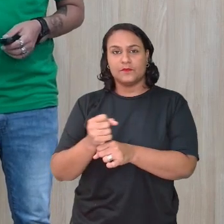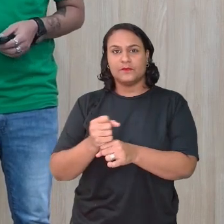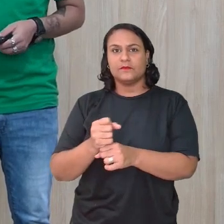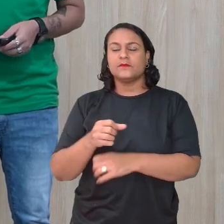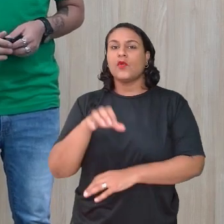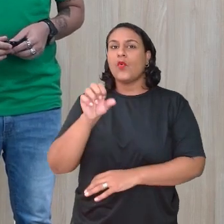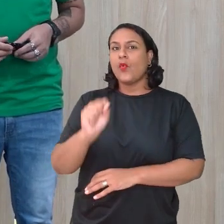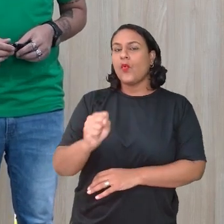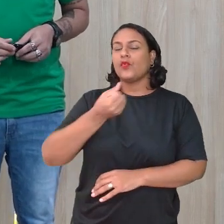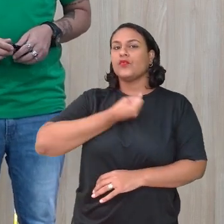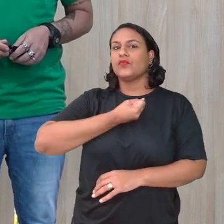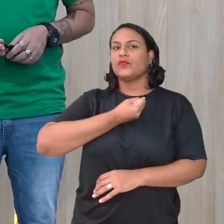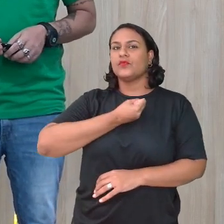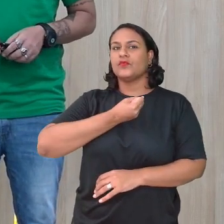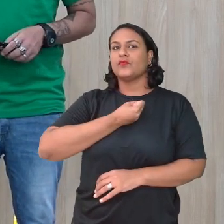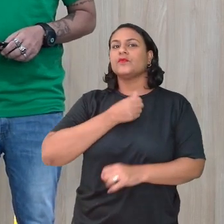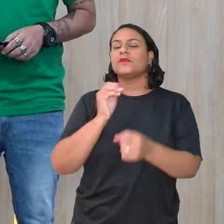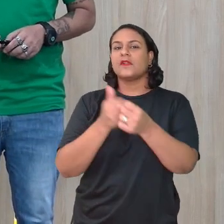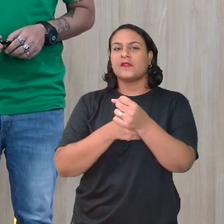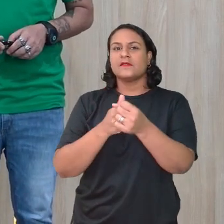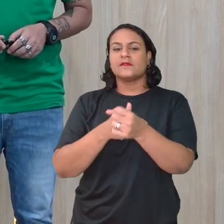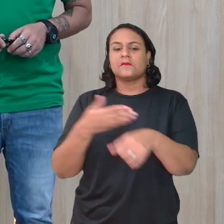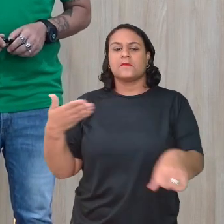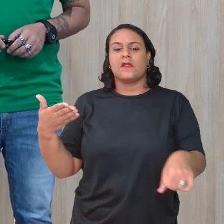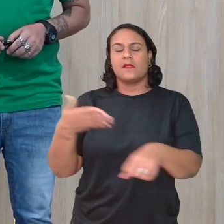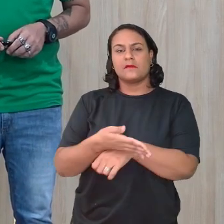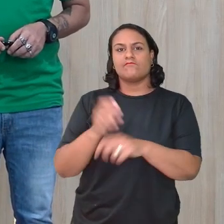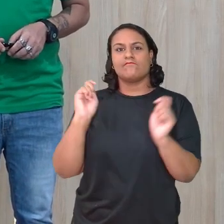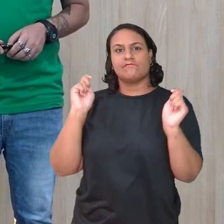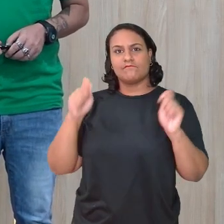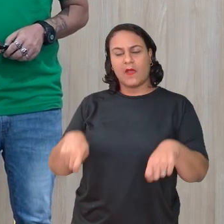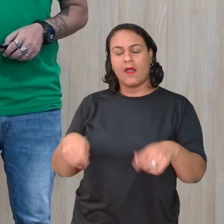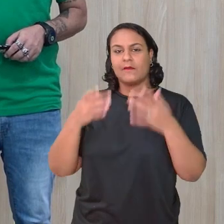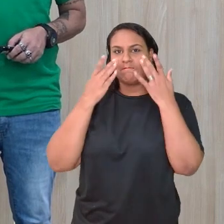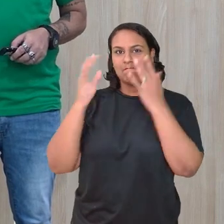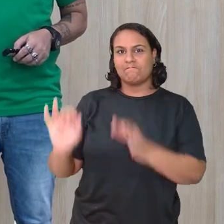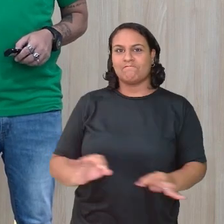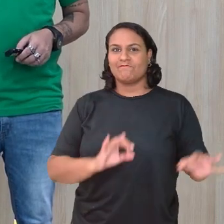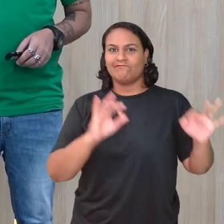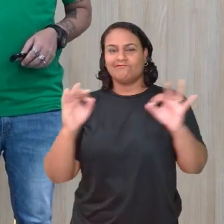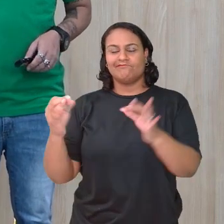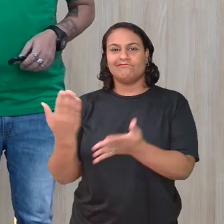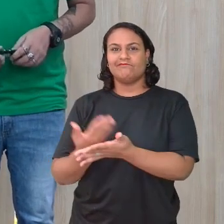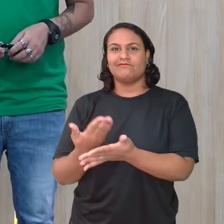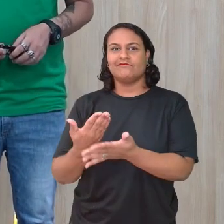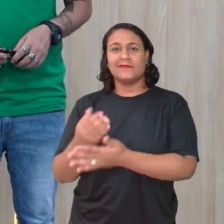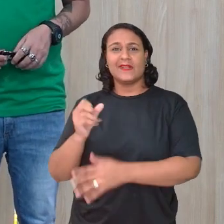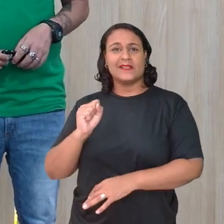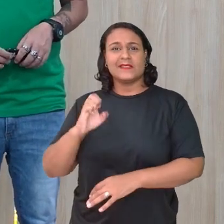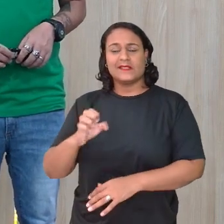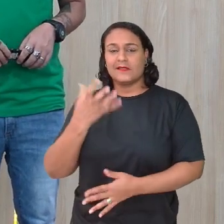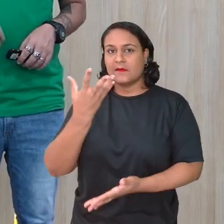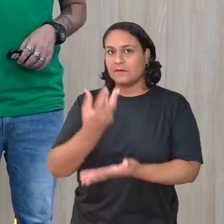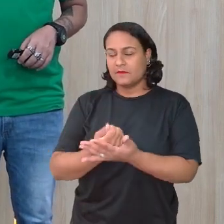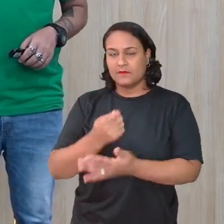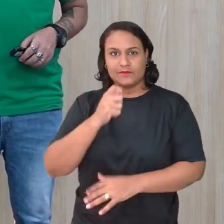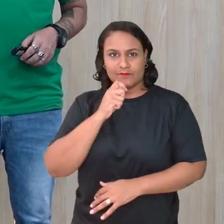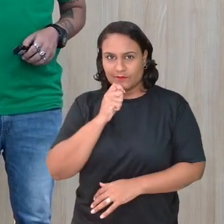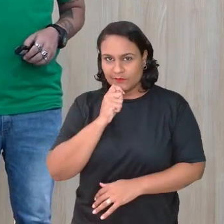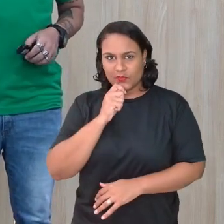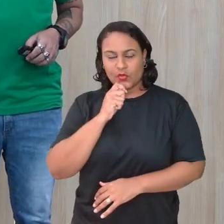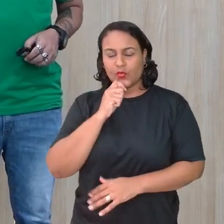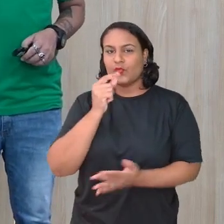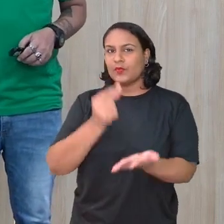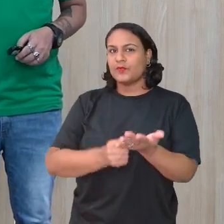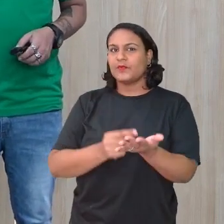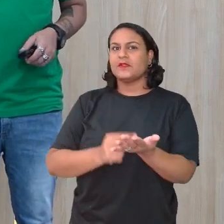8 números ali na tua senha para tu ter acesso às aulas, tá certo? Mas se você ainda não tem o aplicativo, se você não está